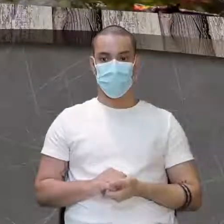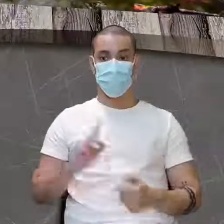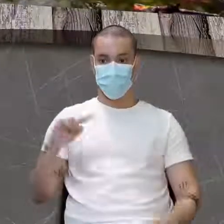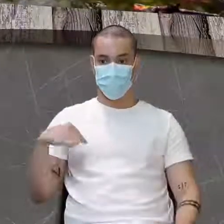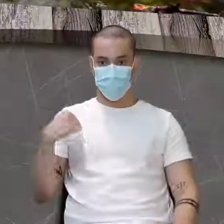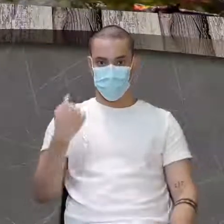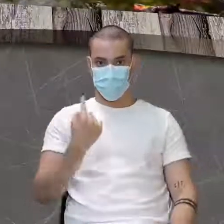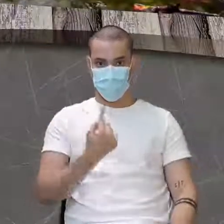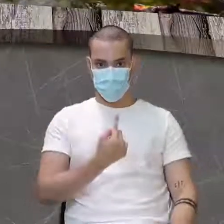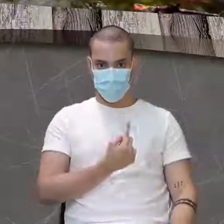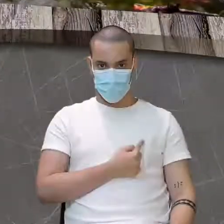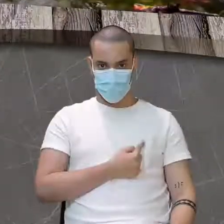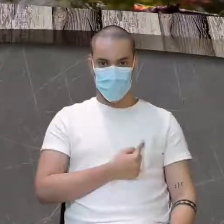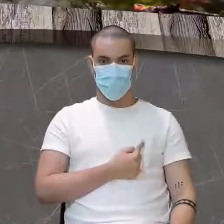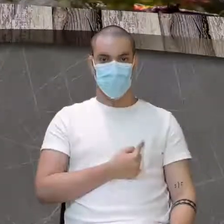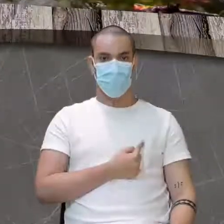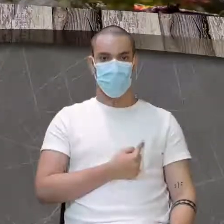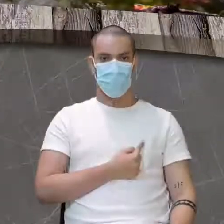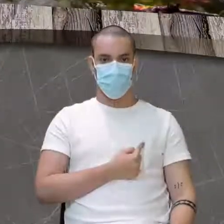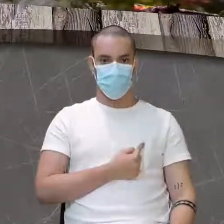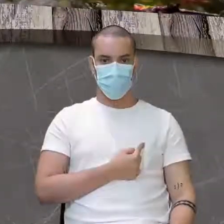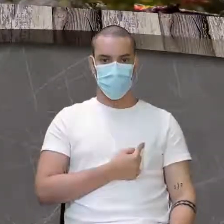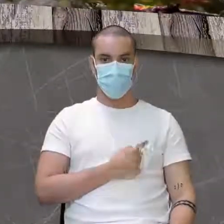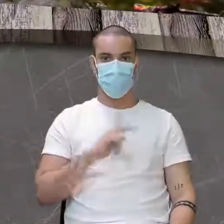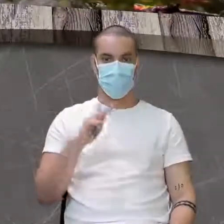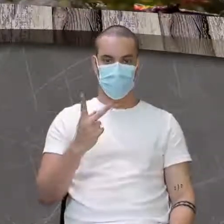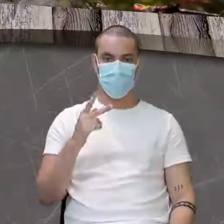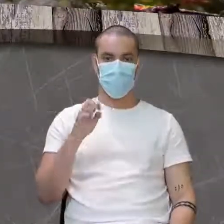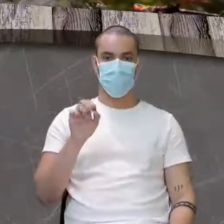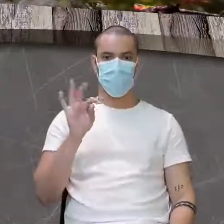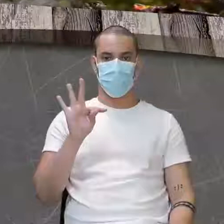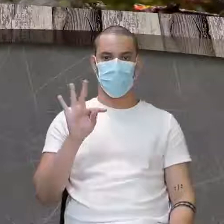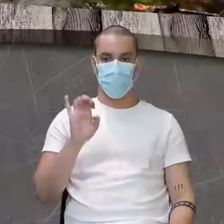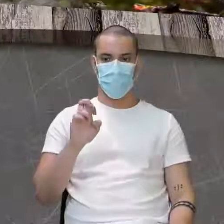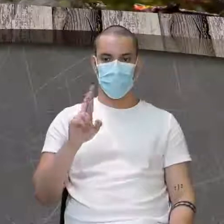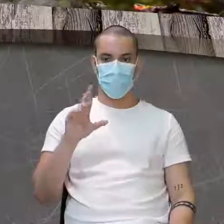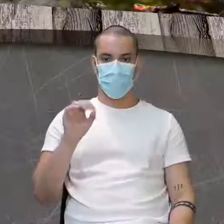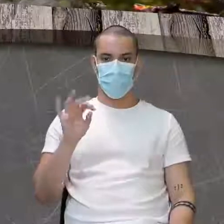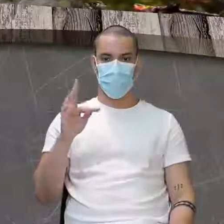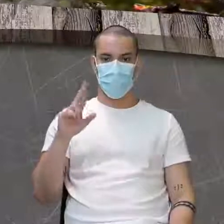Nós, seres heterótrofos, o que a gente faz?